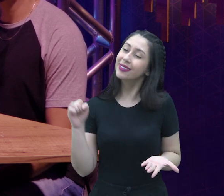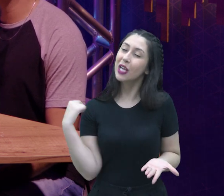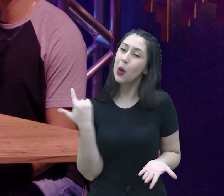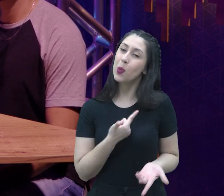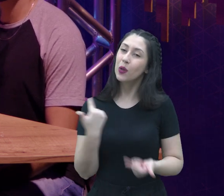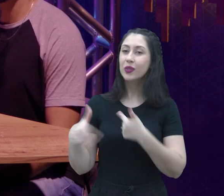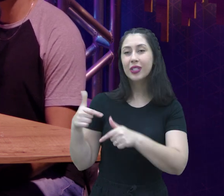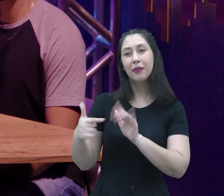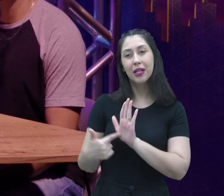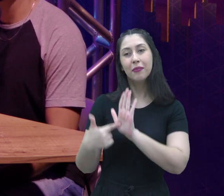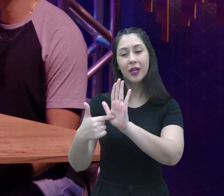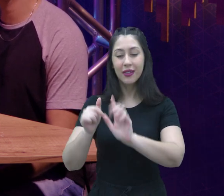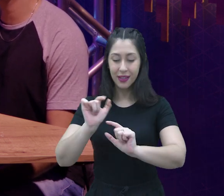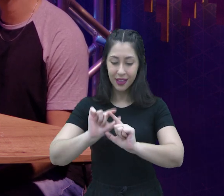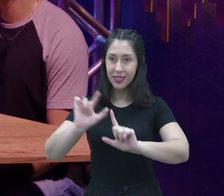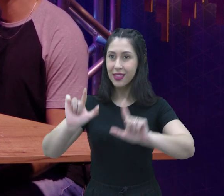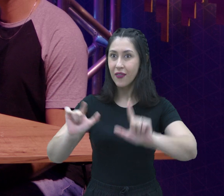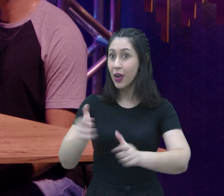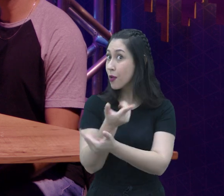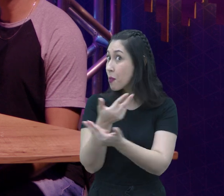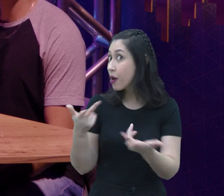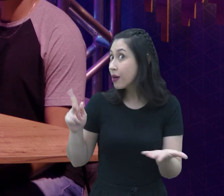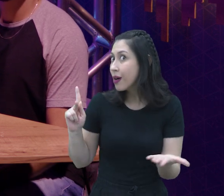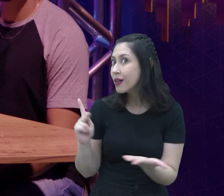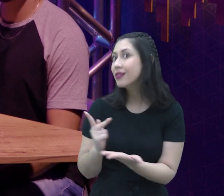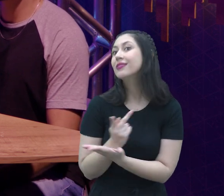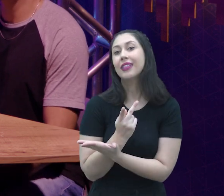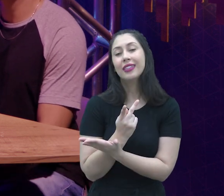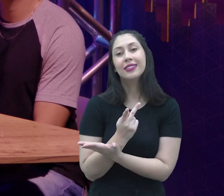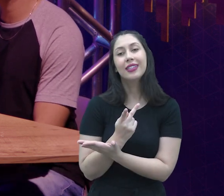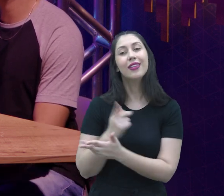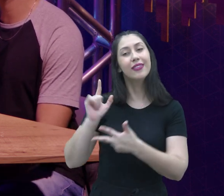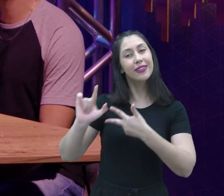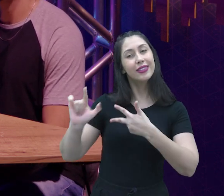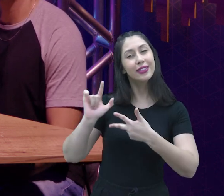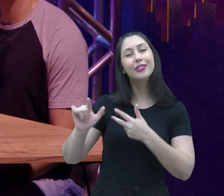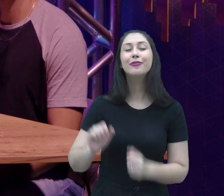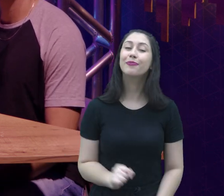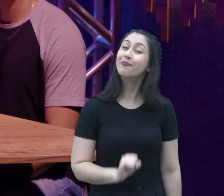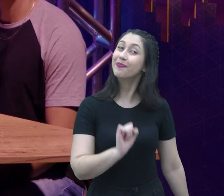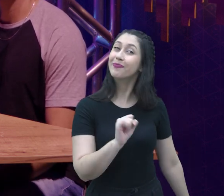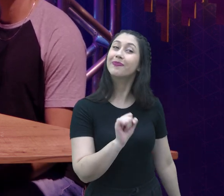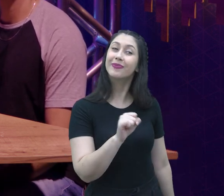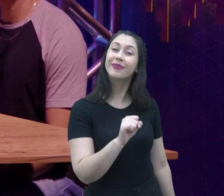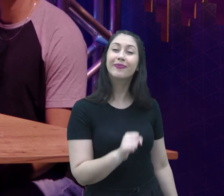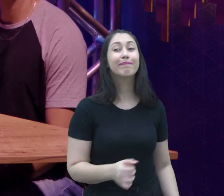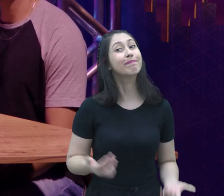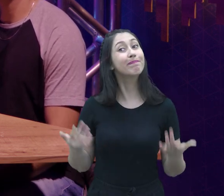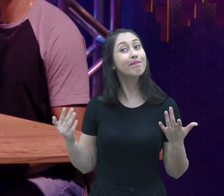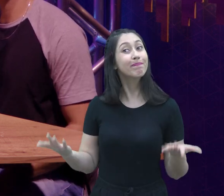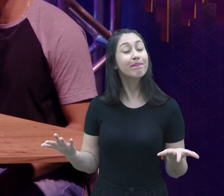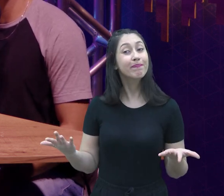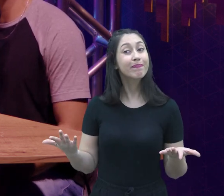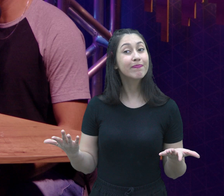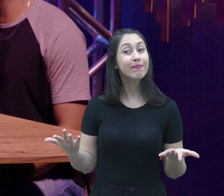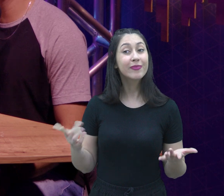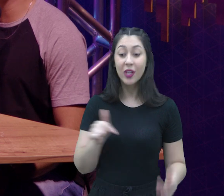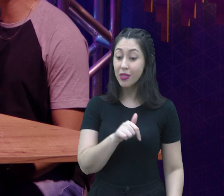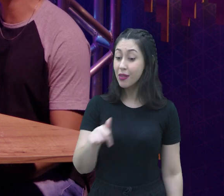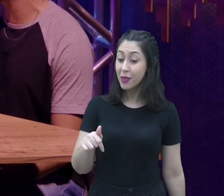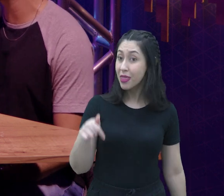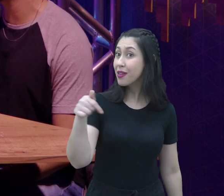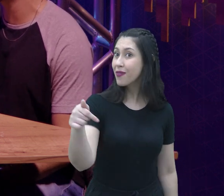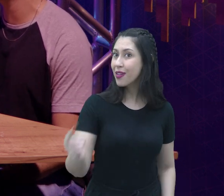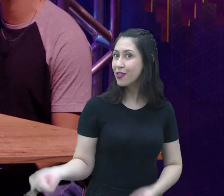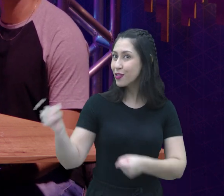nosso trabalho, mostrar aqui na TV Câmara tudo que acontece no Poder Legislativo da nossa cidade. Perfeito, Samu. E é isso aí, galera. A gente